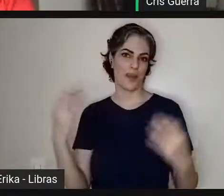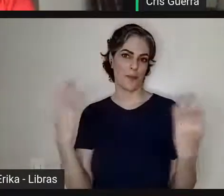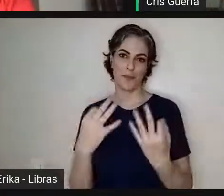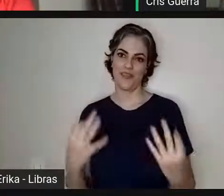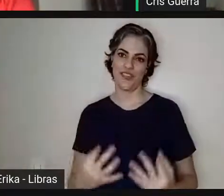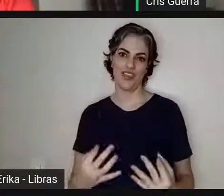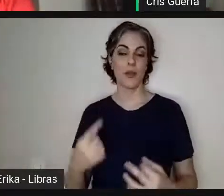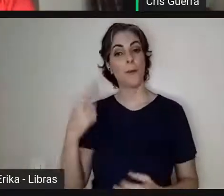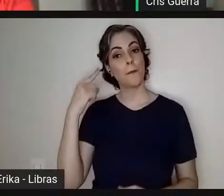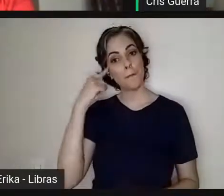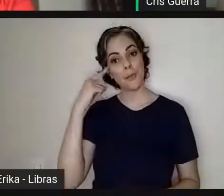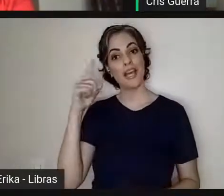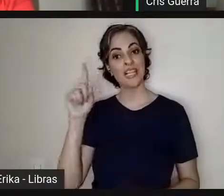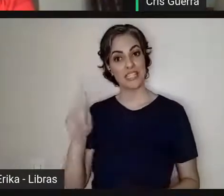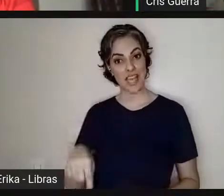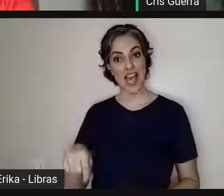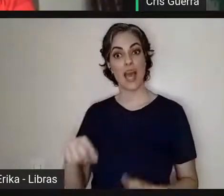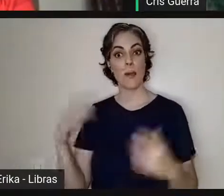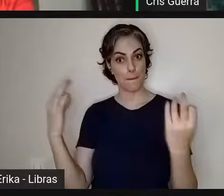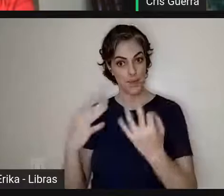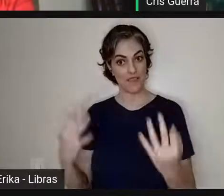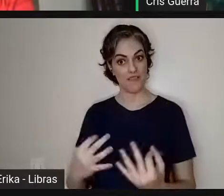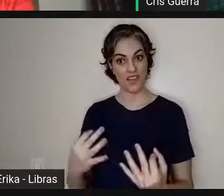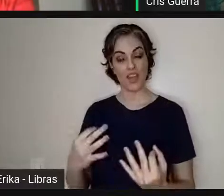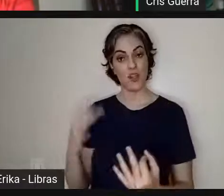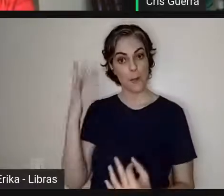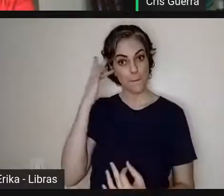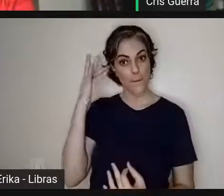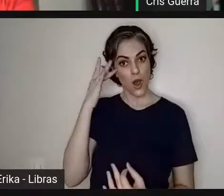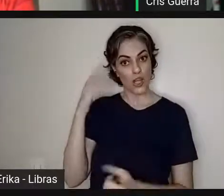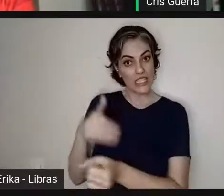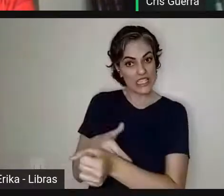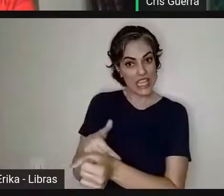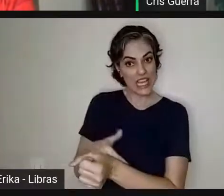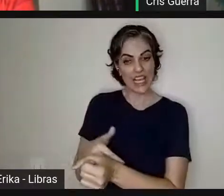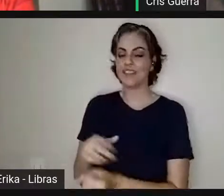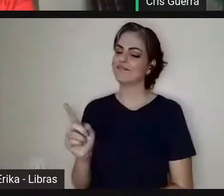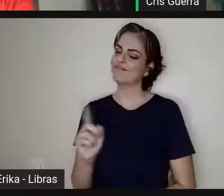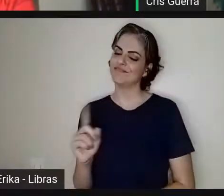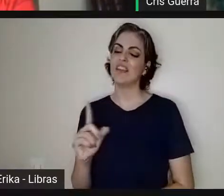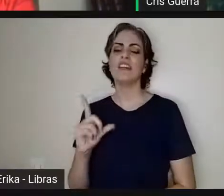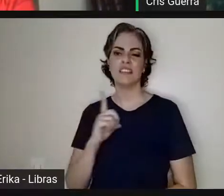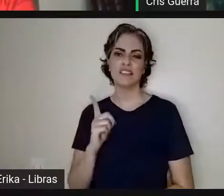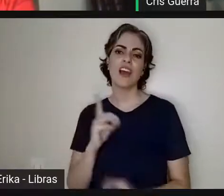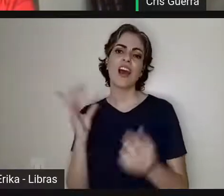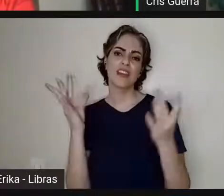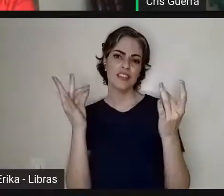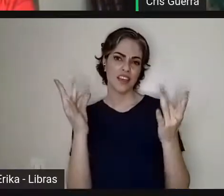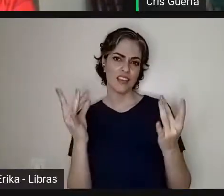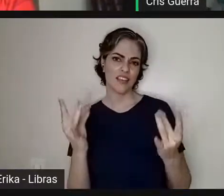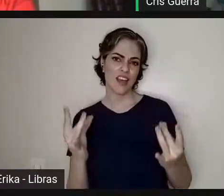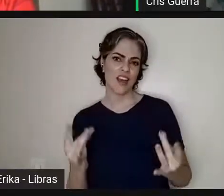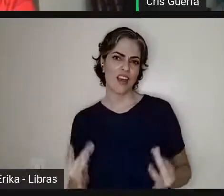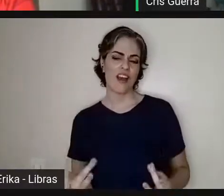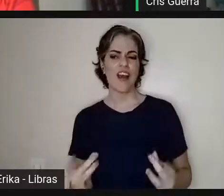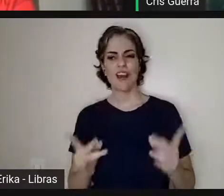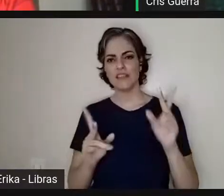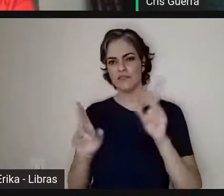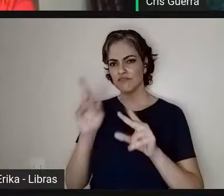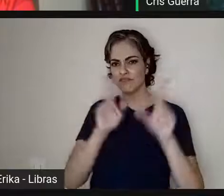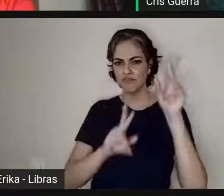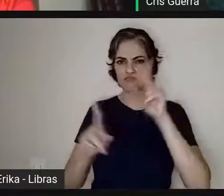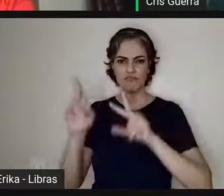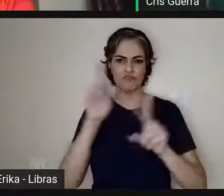o segredo da moda está na perfeição. É claro que ela está atenta aos detalhes, ela faz Photoshop na hora de produzir uma imagem, mas não